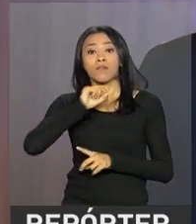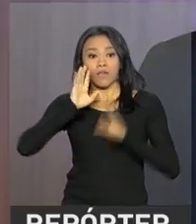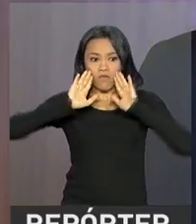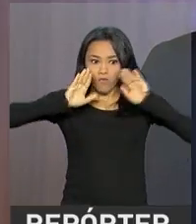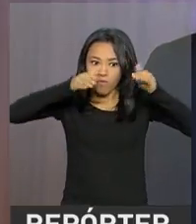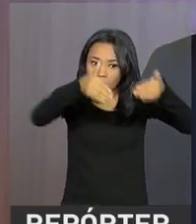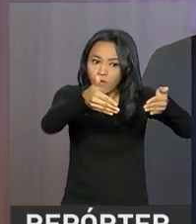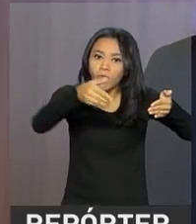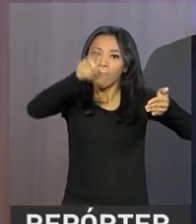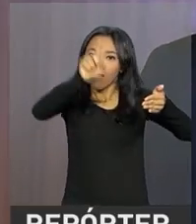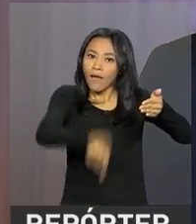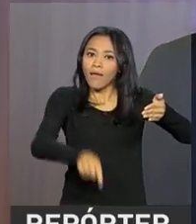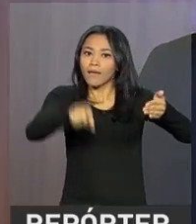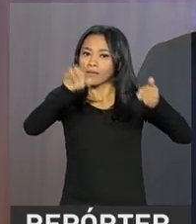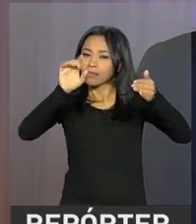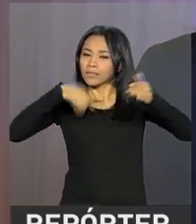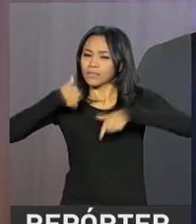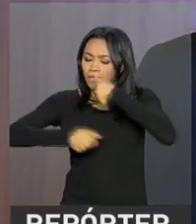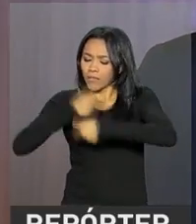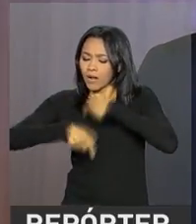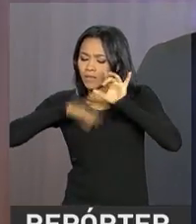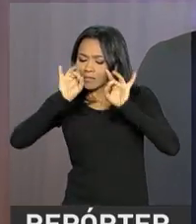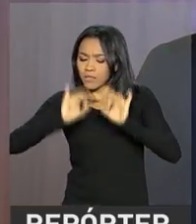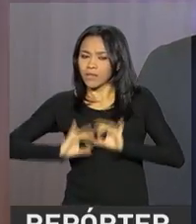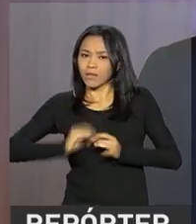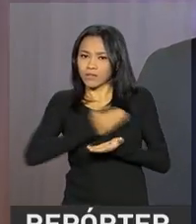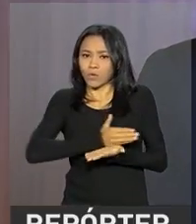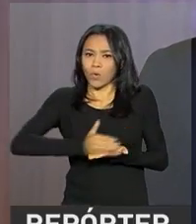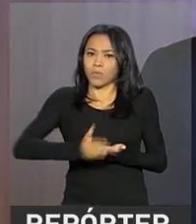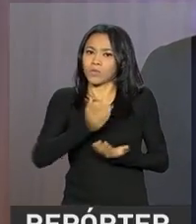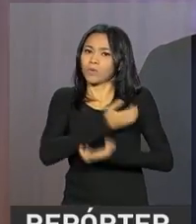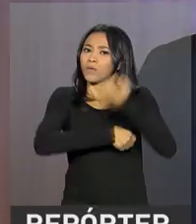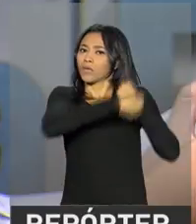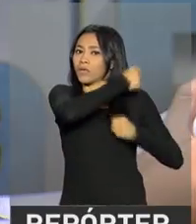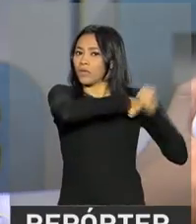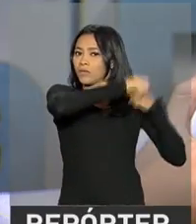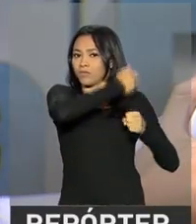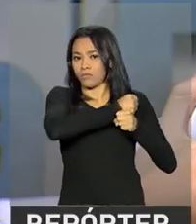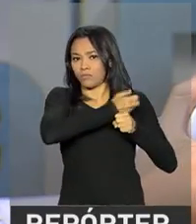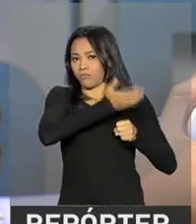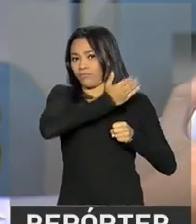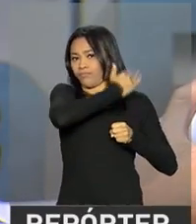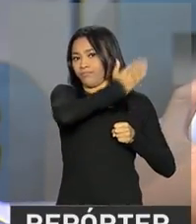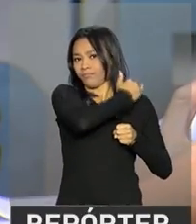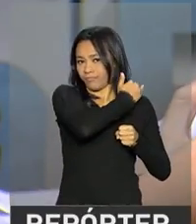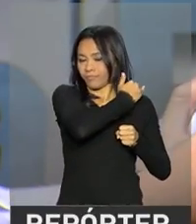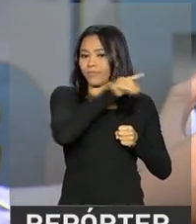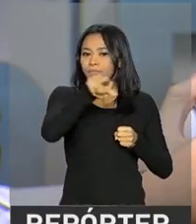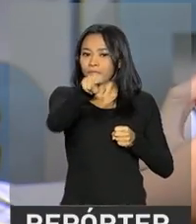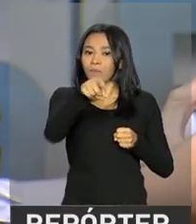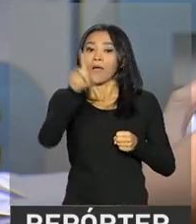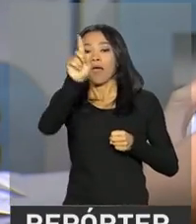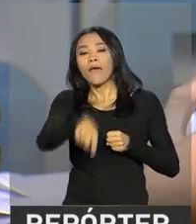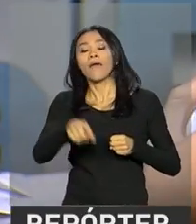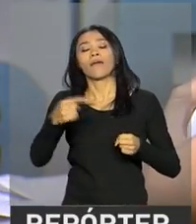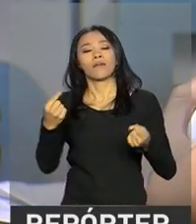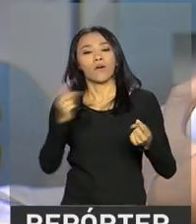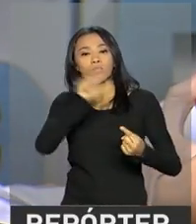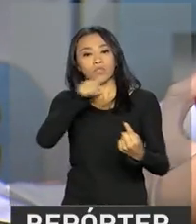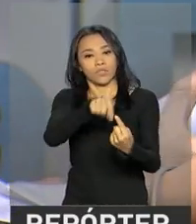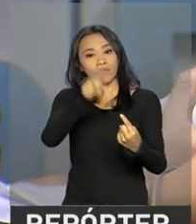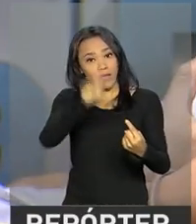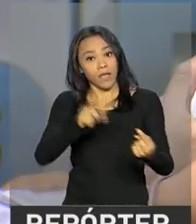operações especiais que tiveram início em anos anteriores os focos para 2018 é o combate à corrupção e à